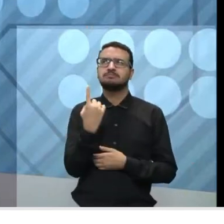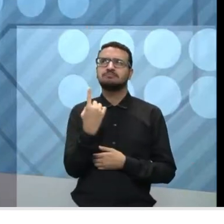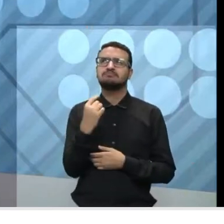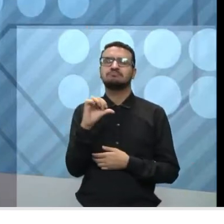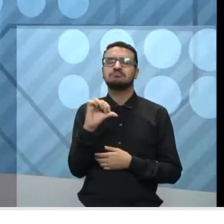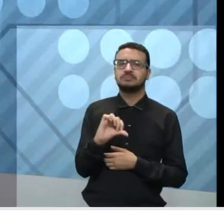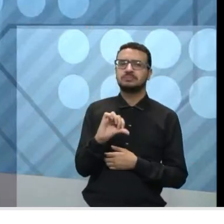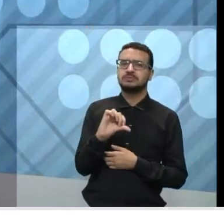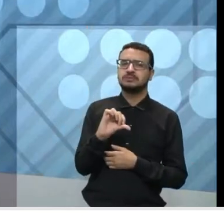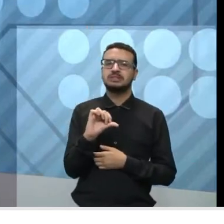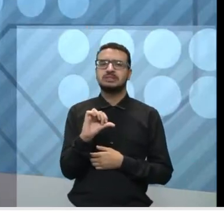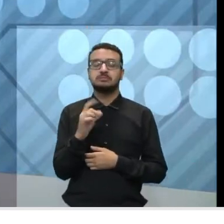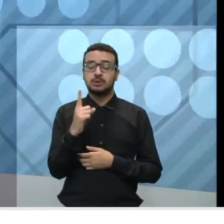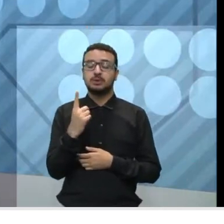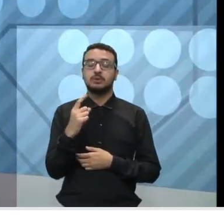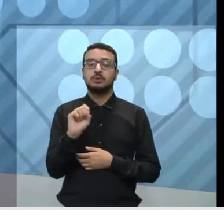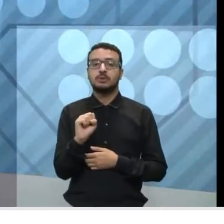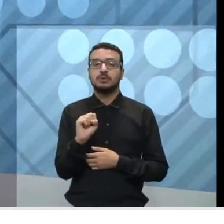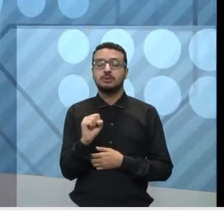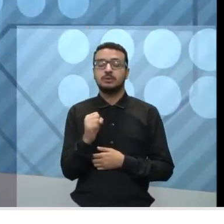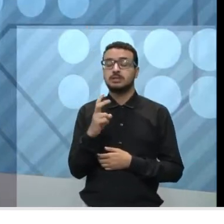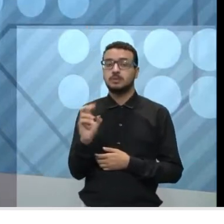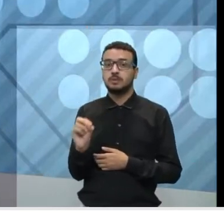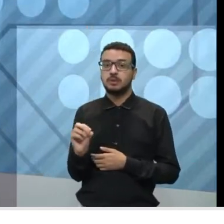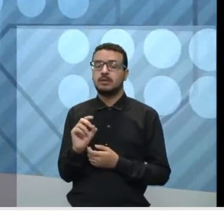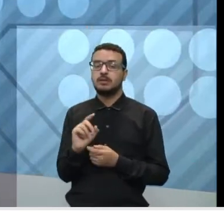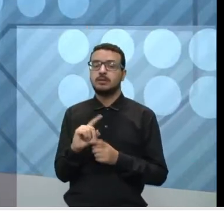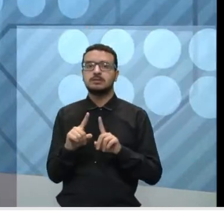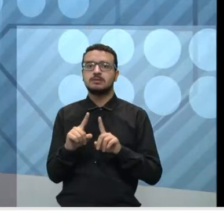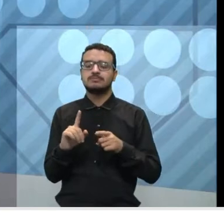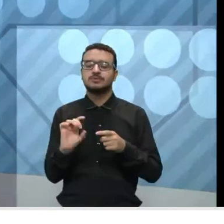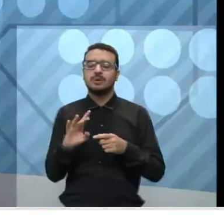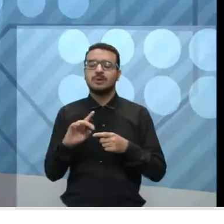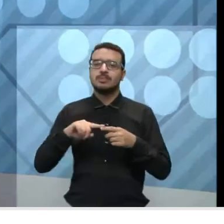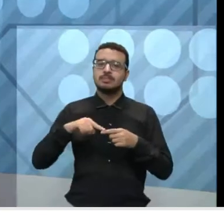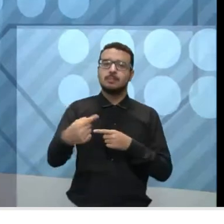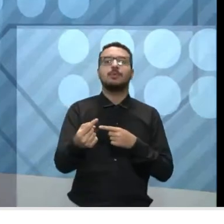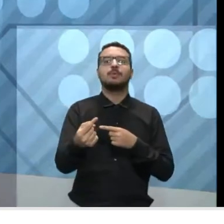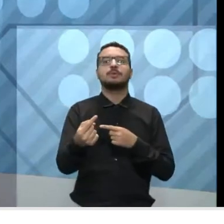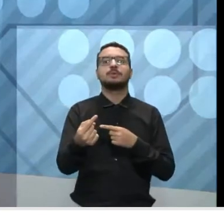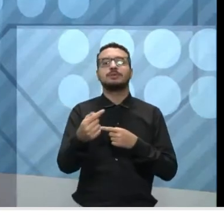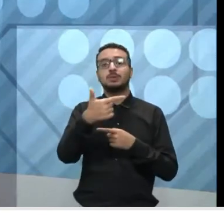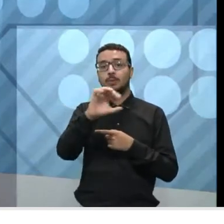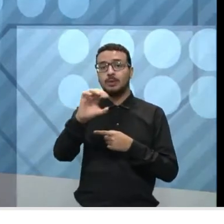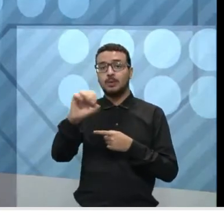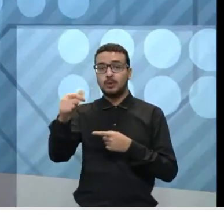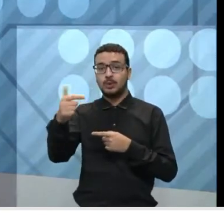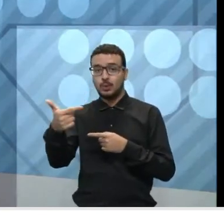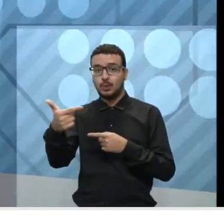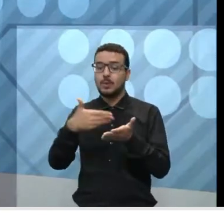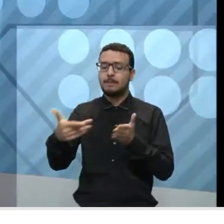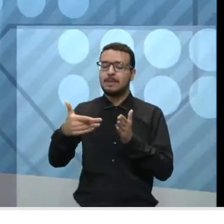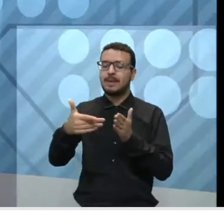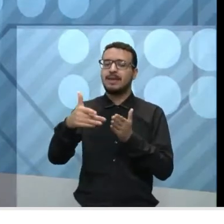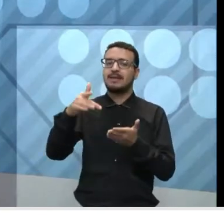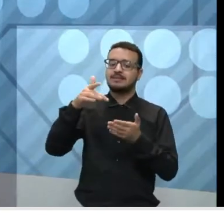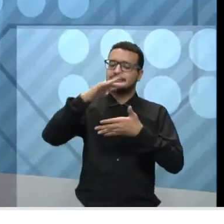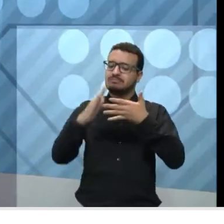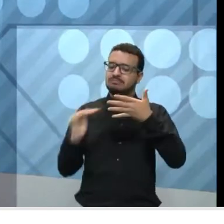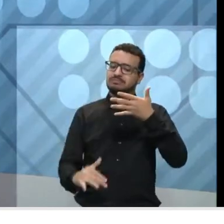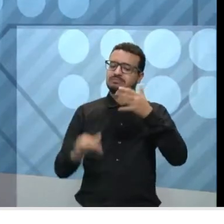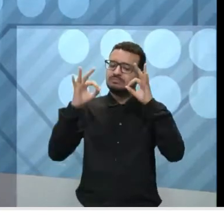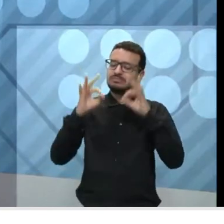Libras mesmo, ela vai vir somente a partir de 2002, em passos bem vagarosos em relação a Libras no